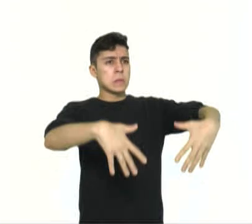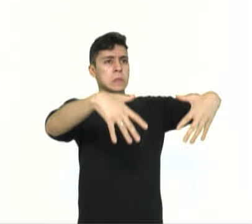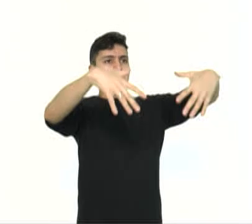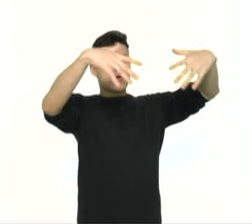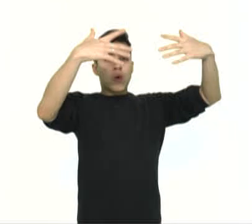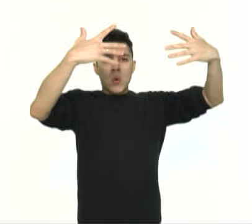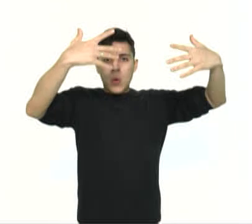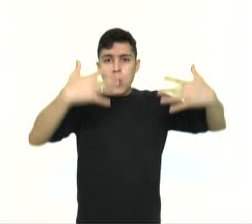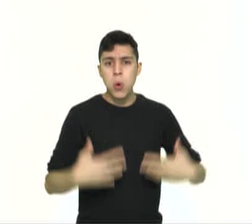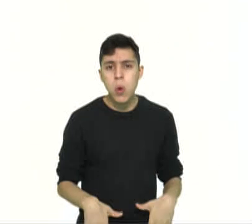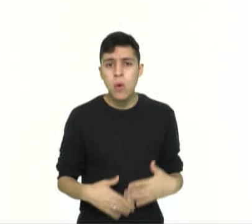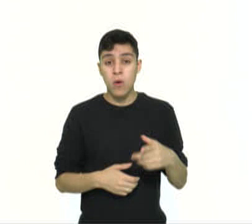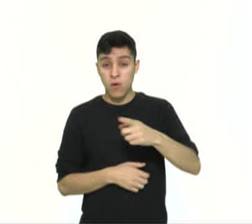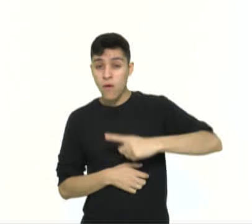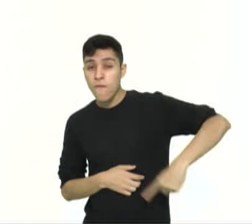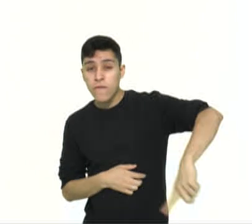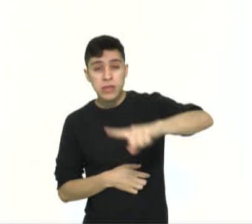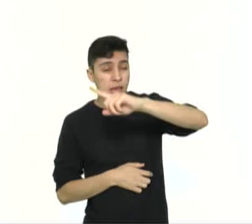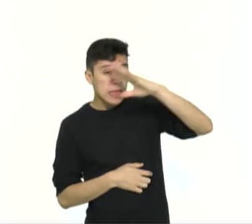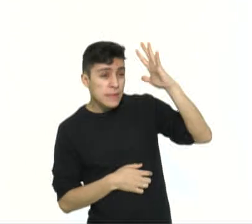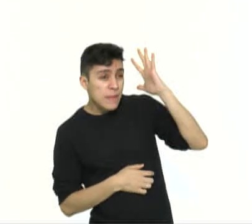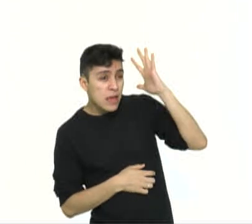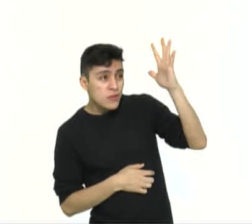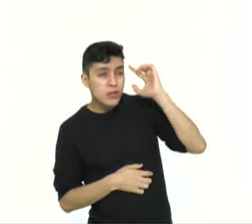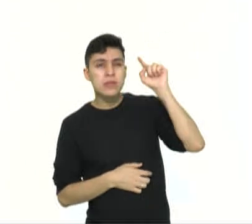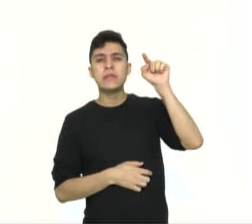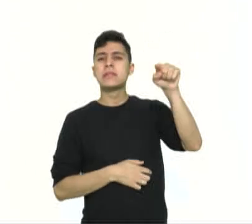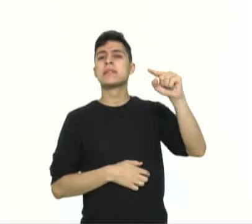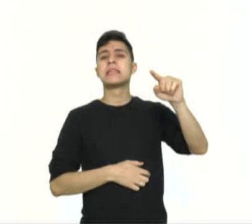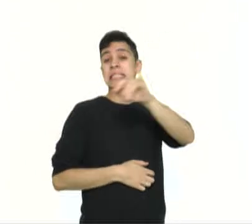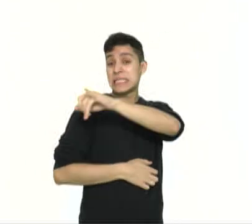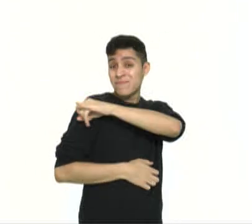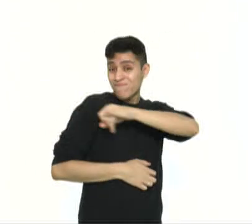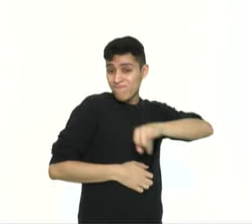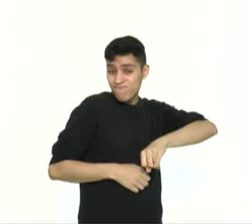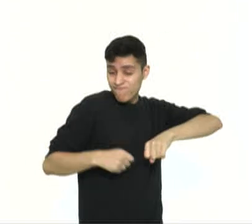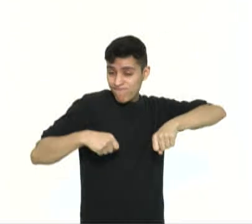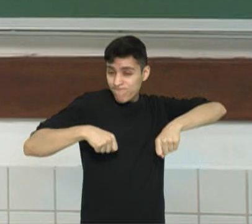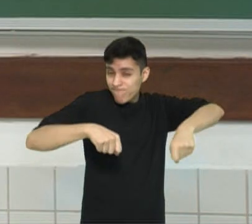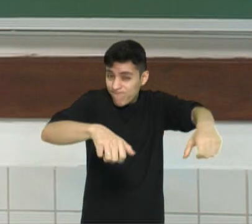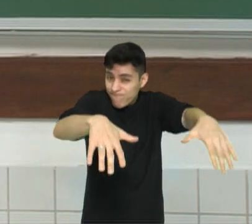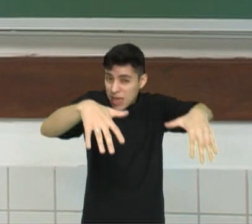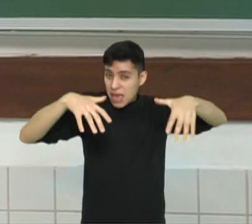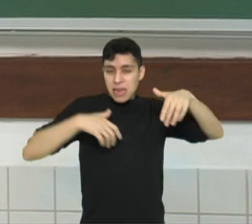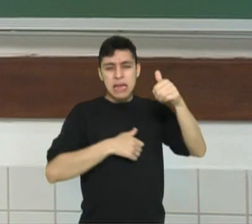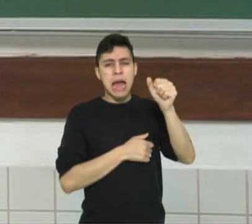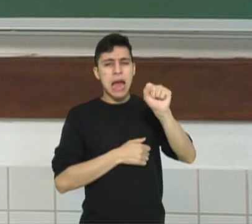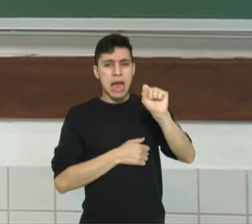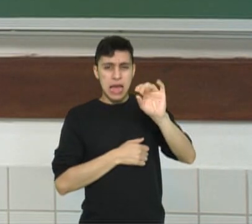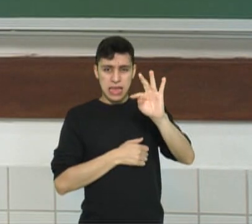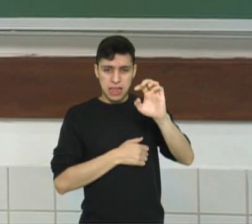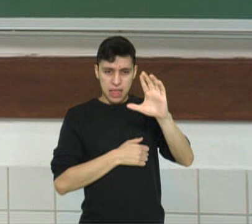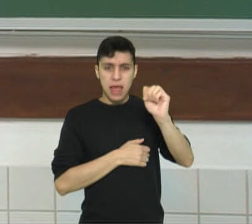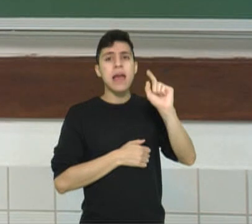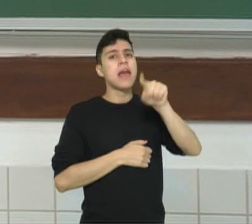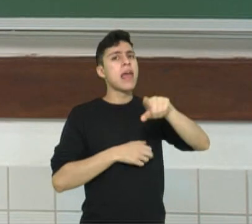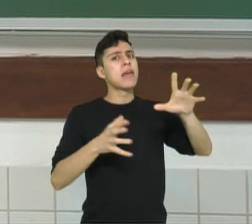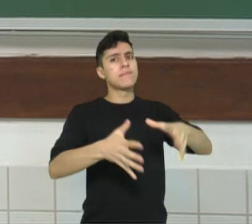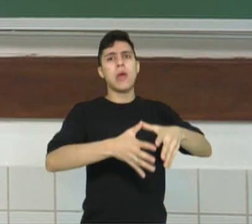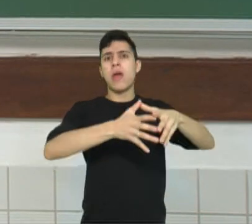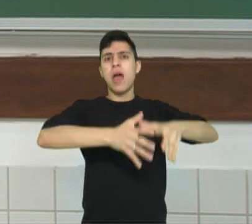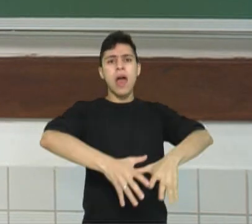vocês imaginam o que era esse Império Azteca, eu quero que vocês imaginem algo muito grandioso. A gente tem aqui